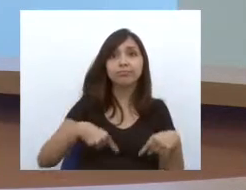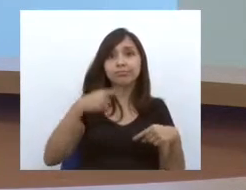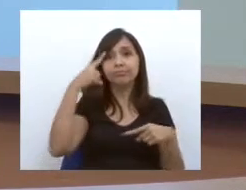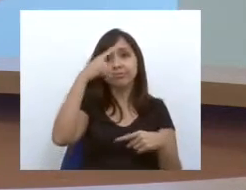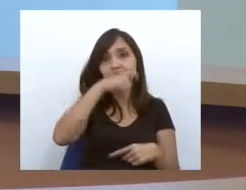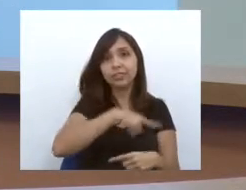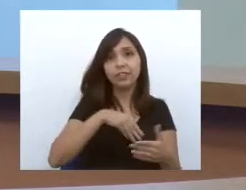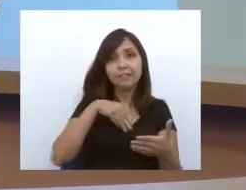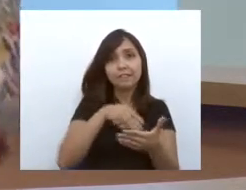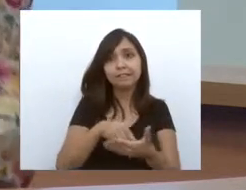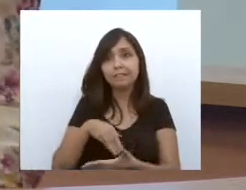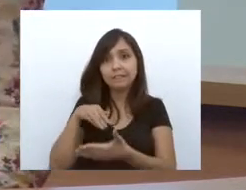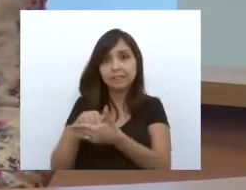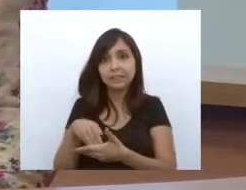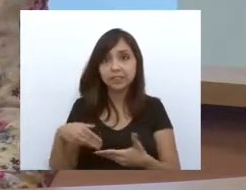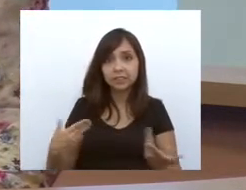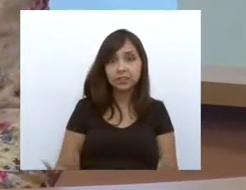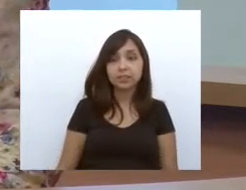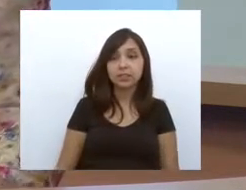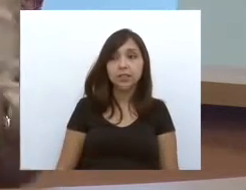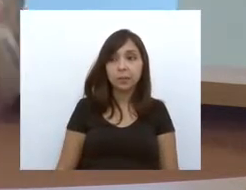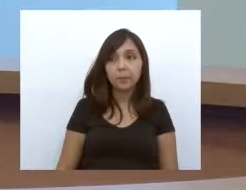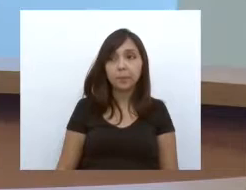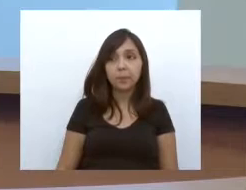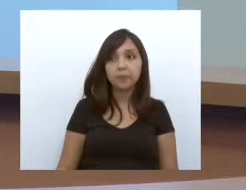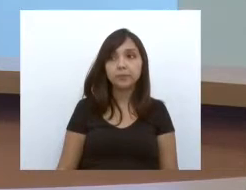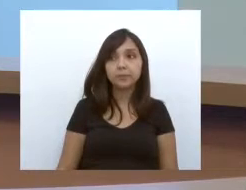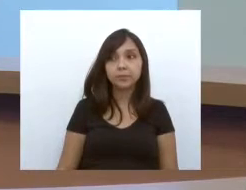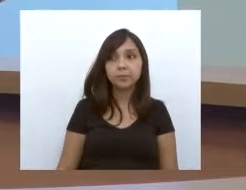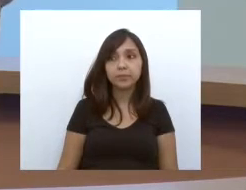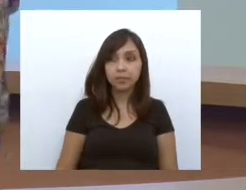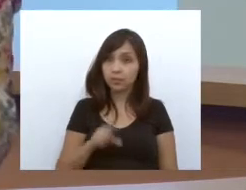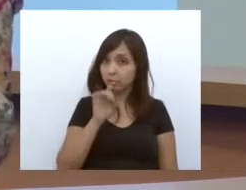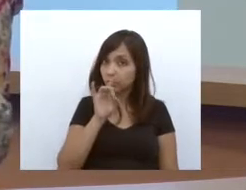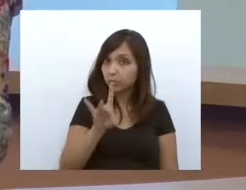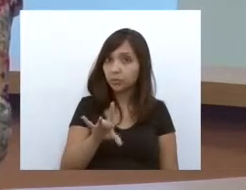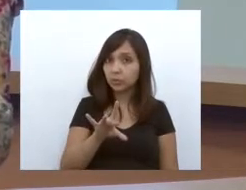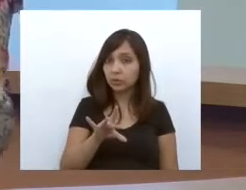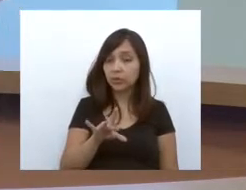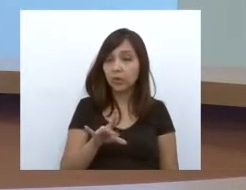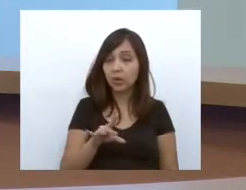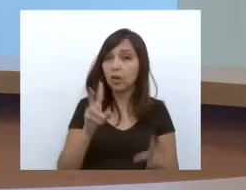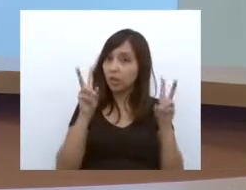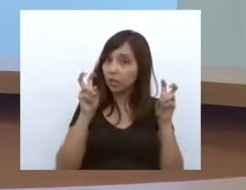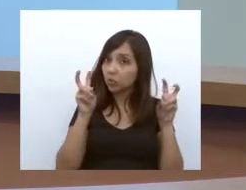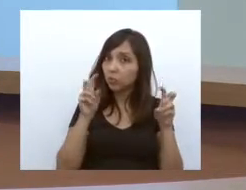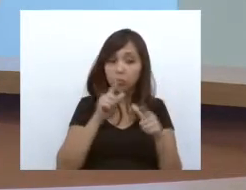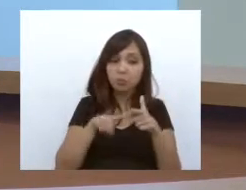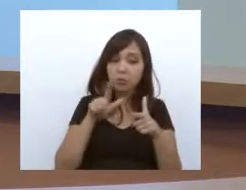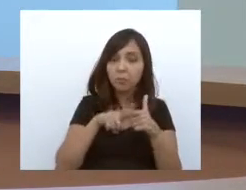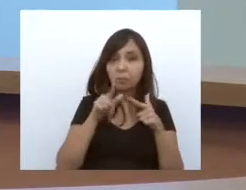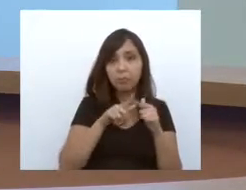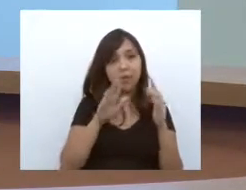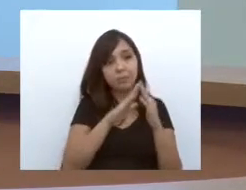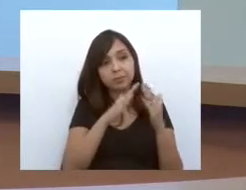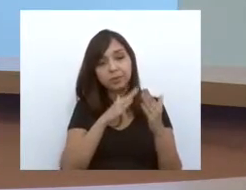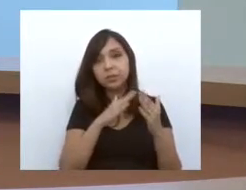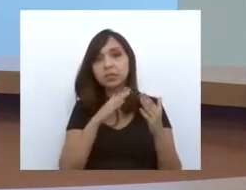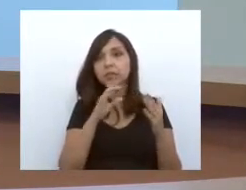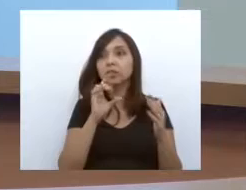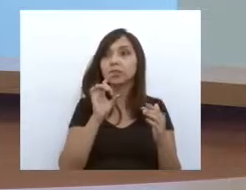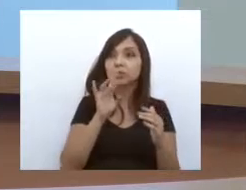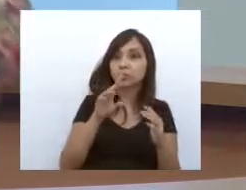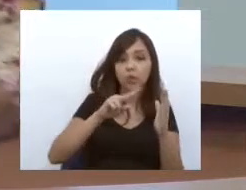É muito pouco que falta para isso. Então, não se está tratando aqui de um problema que foi apenas